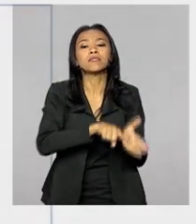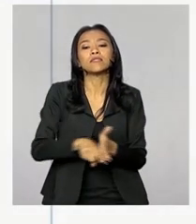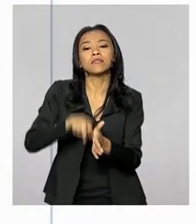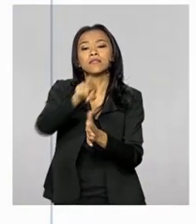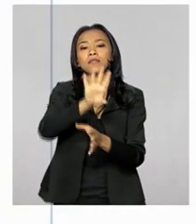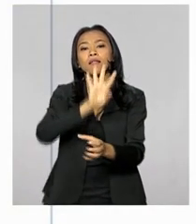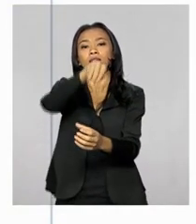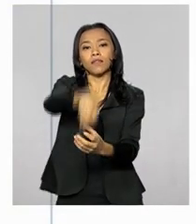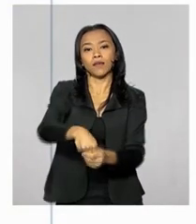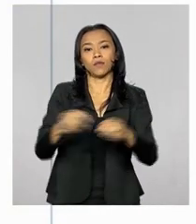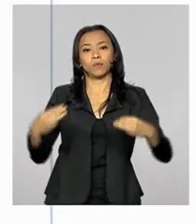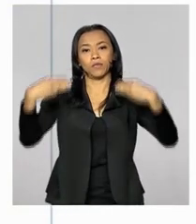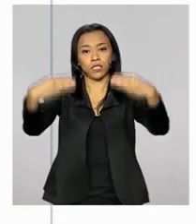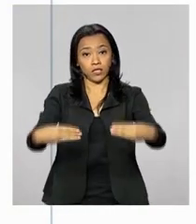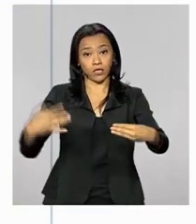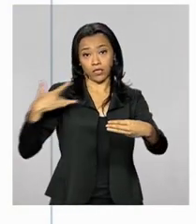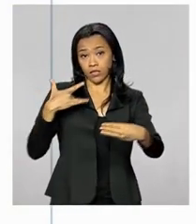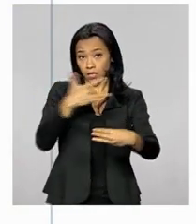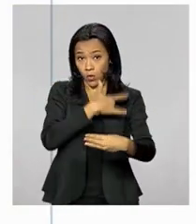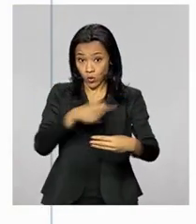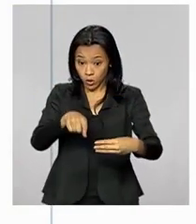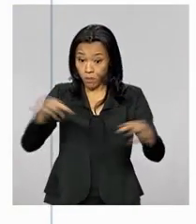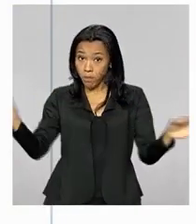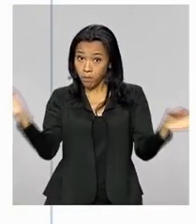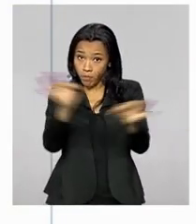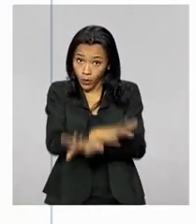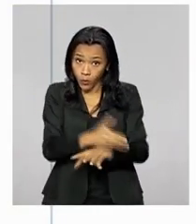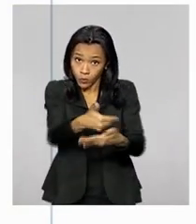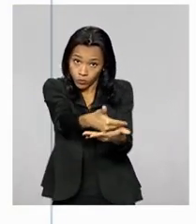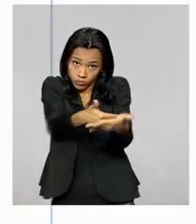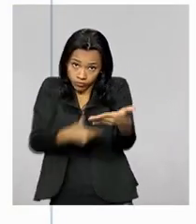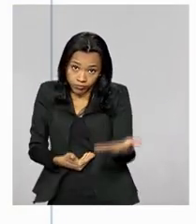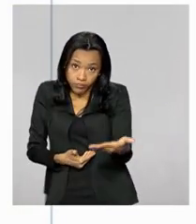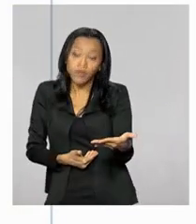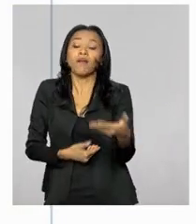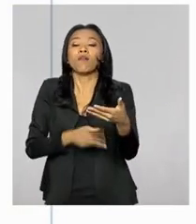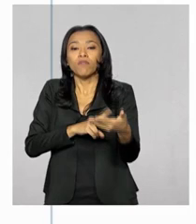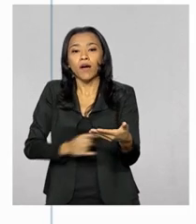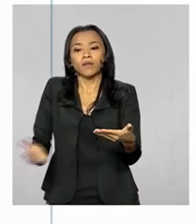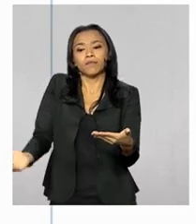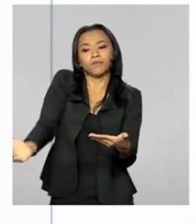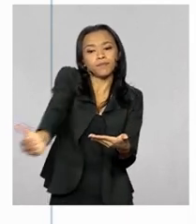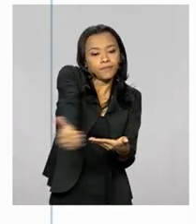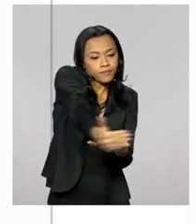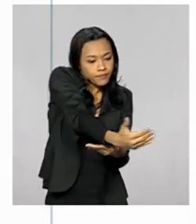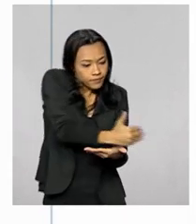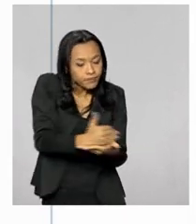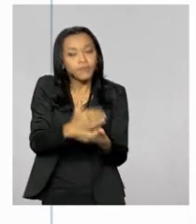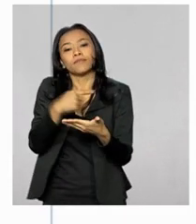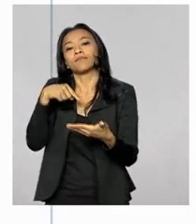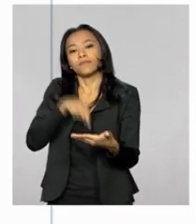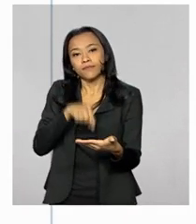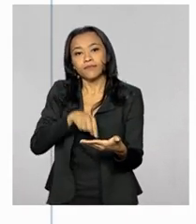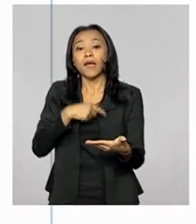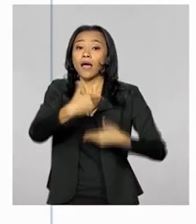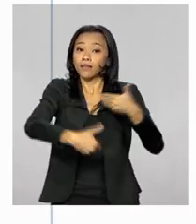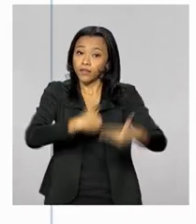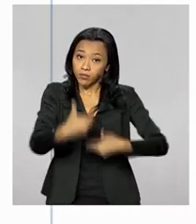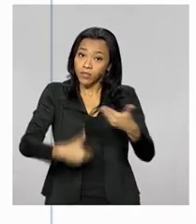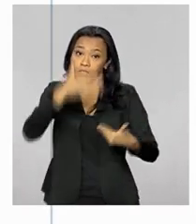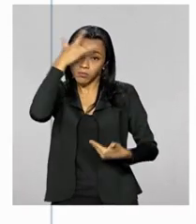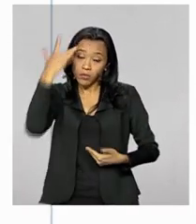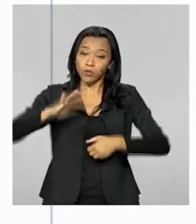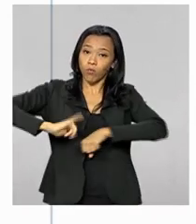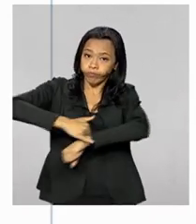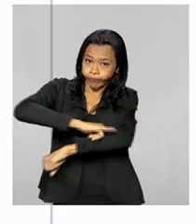Saúde na internet. Quando estiver pronto, o protocolo vai reunir as recomendações para o atendimento de pessoas com